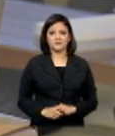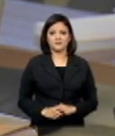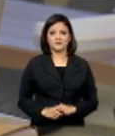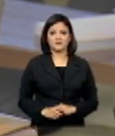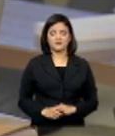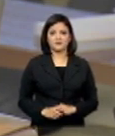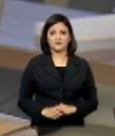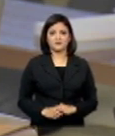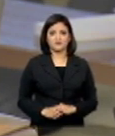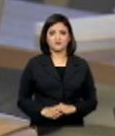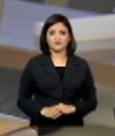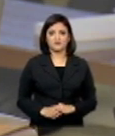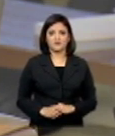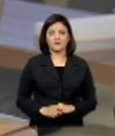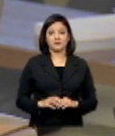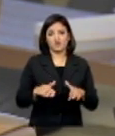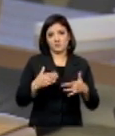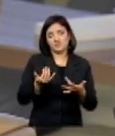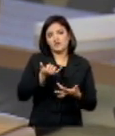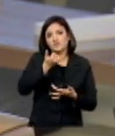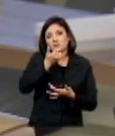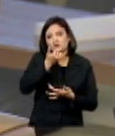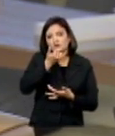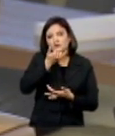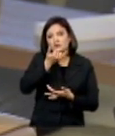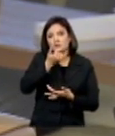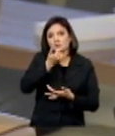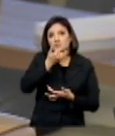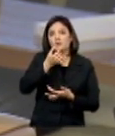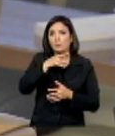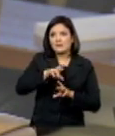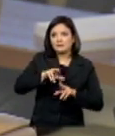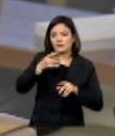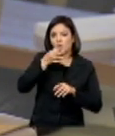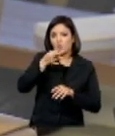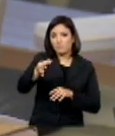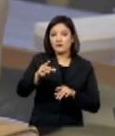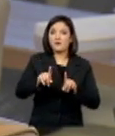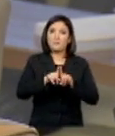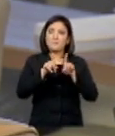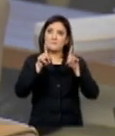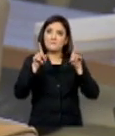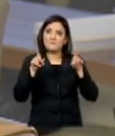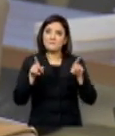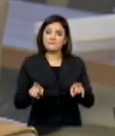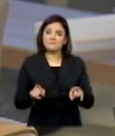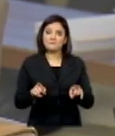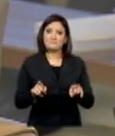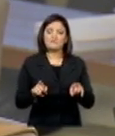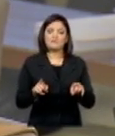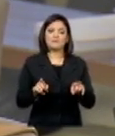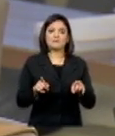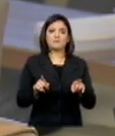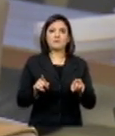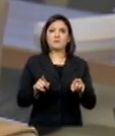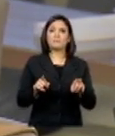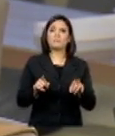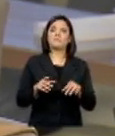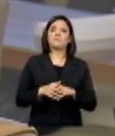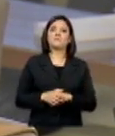fundo toda vem assentar a divergência restou facilitada tanto pela substância